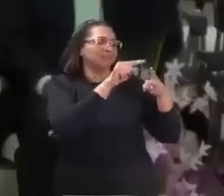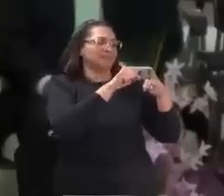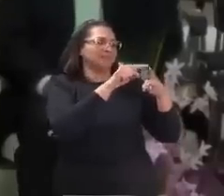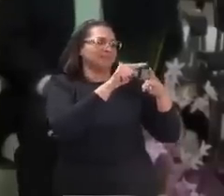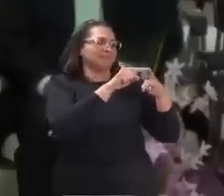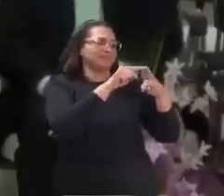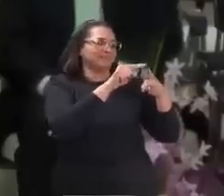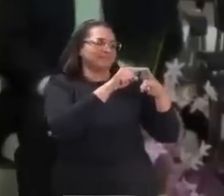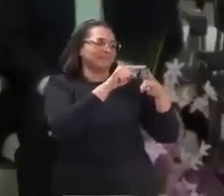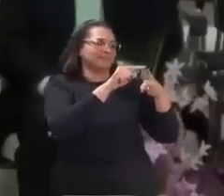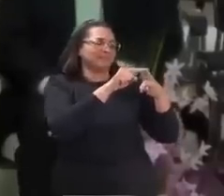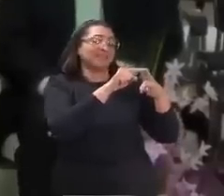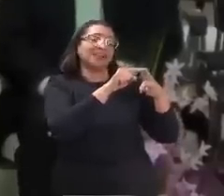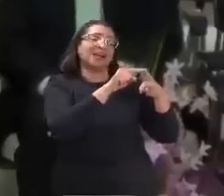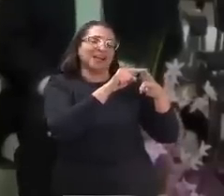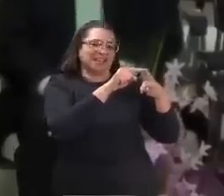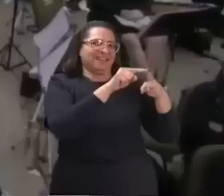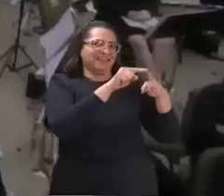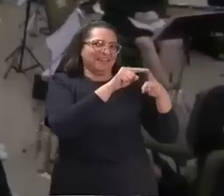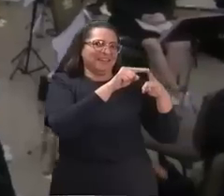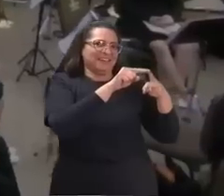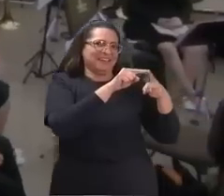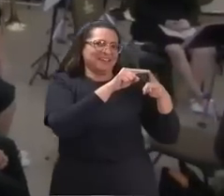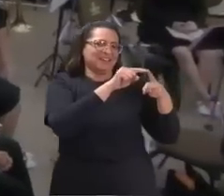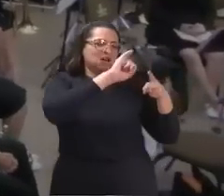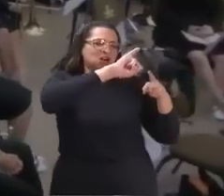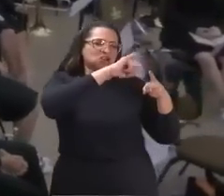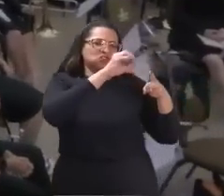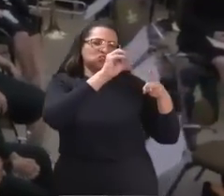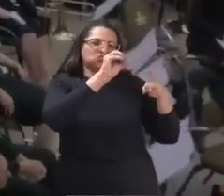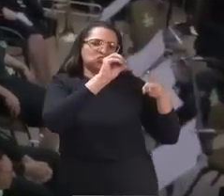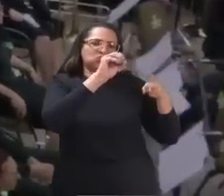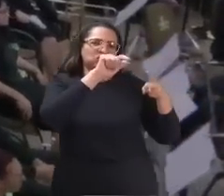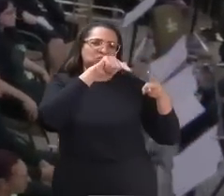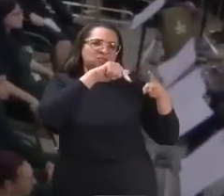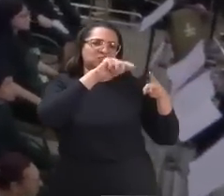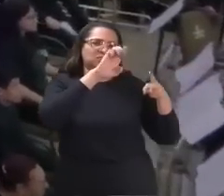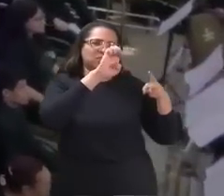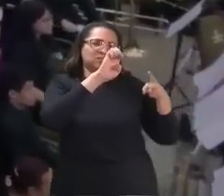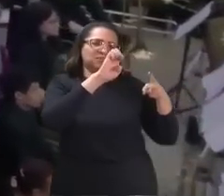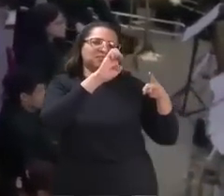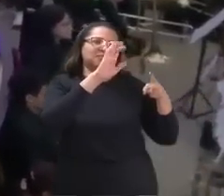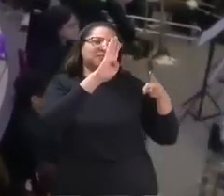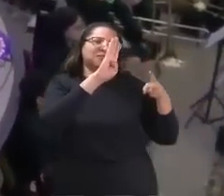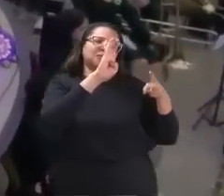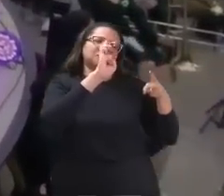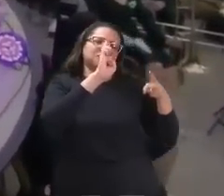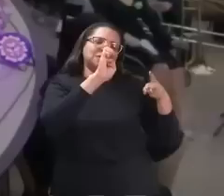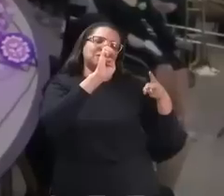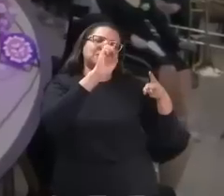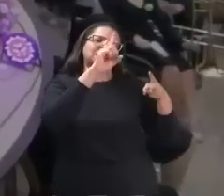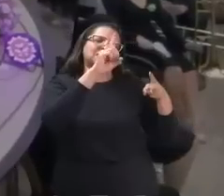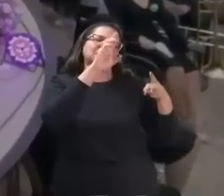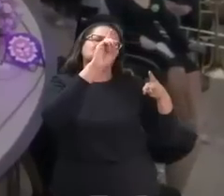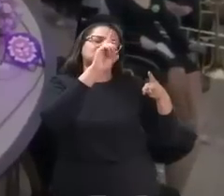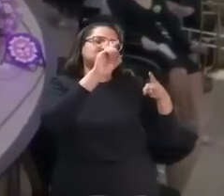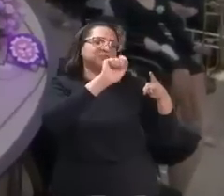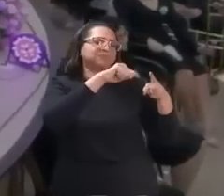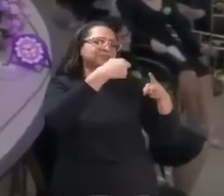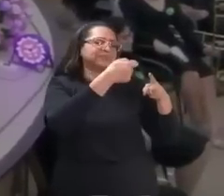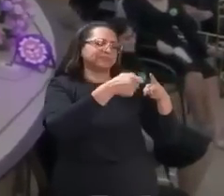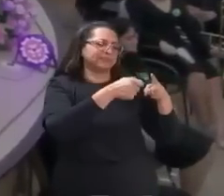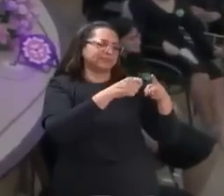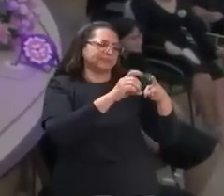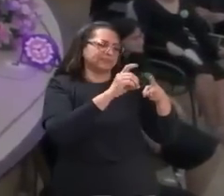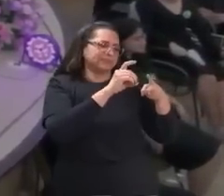entra Sifrá, entra Puá, e Deus entra no faraó, na casa dele, e tira a própria filha.